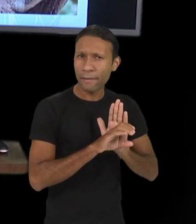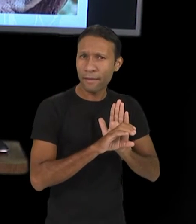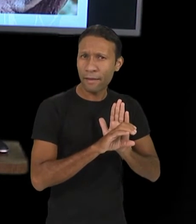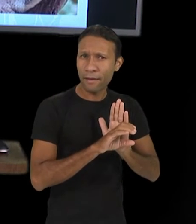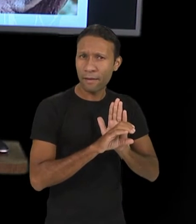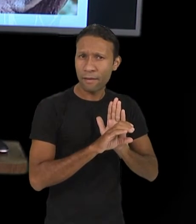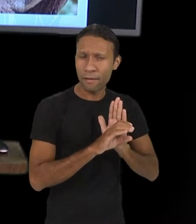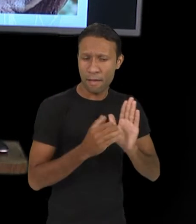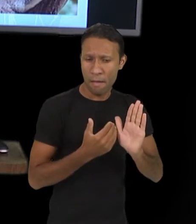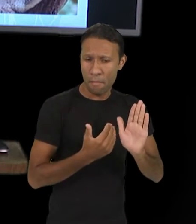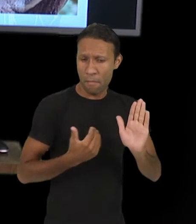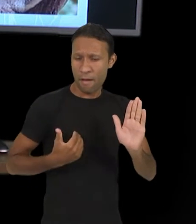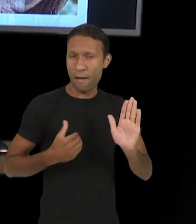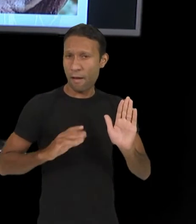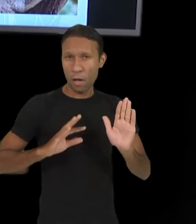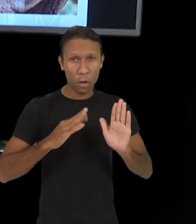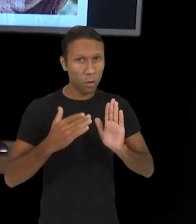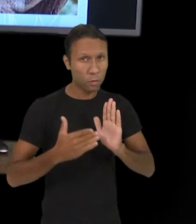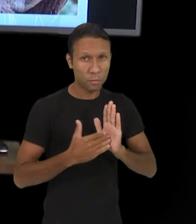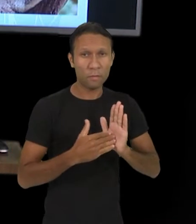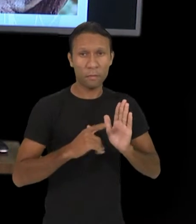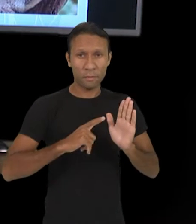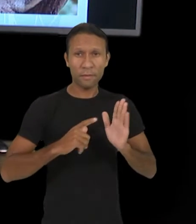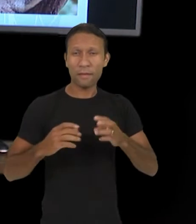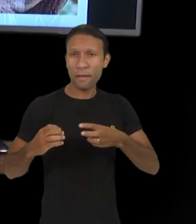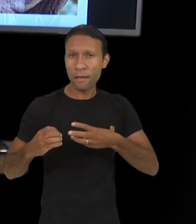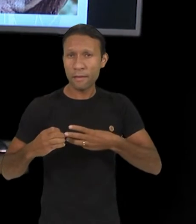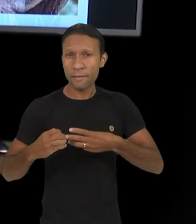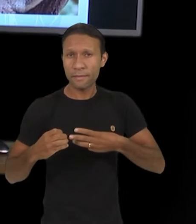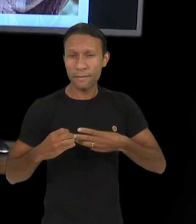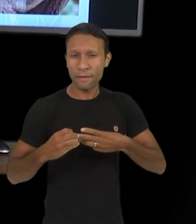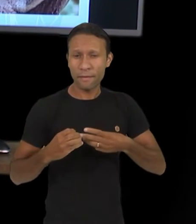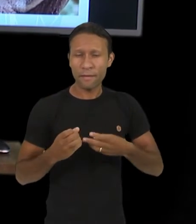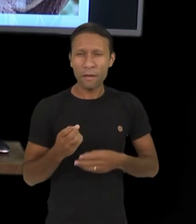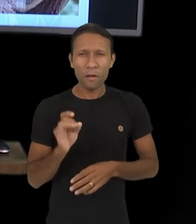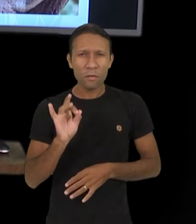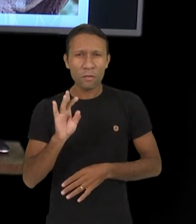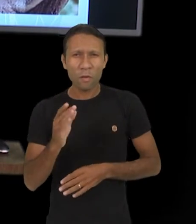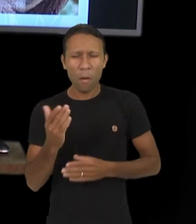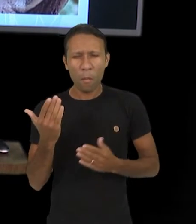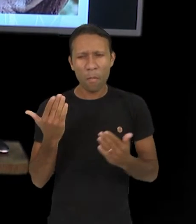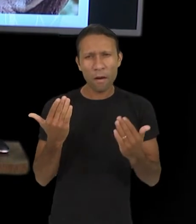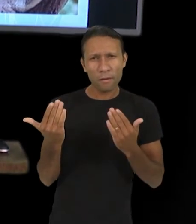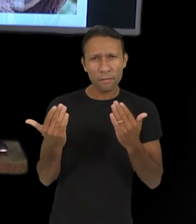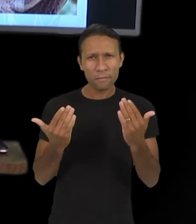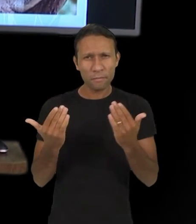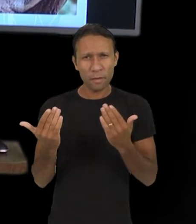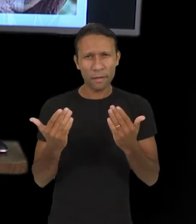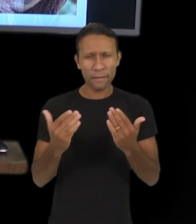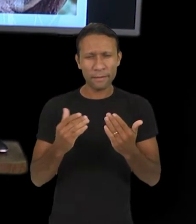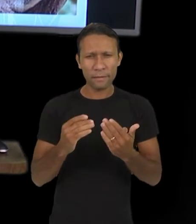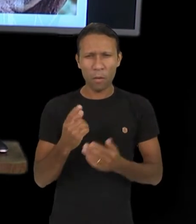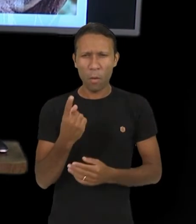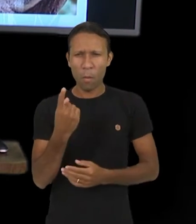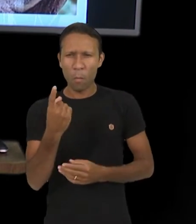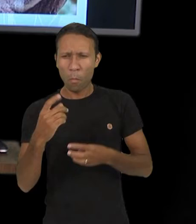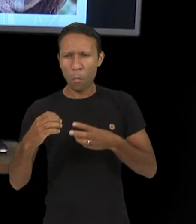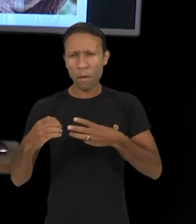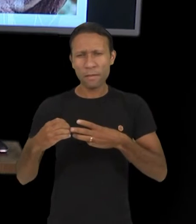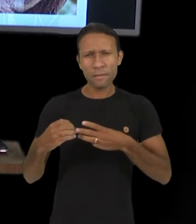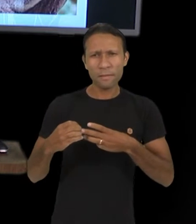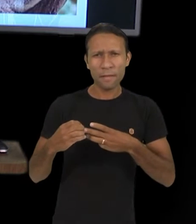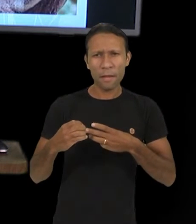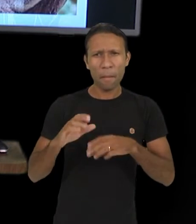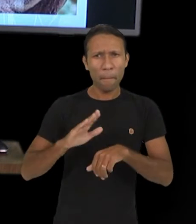para cá, todo mundo tem célula. E aí vai só diferenciar se tem uma célula só, se